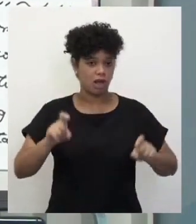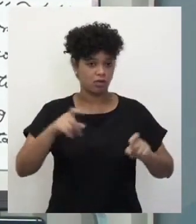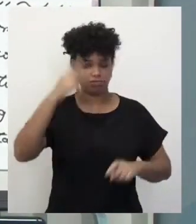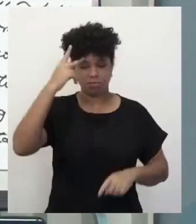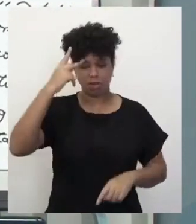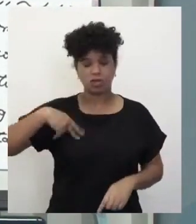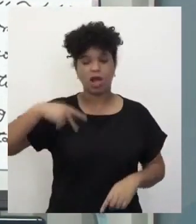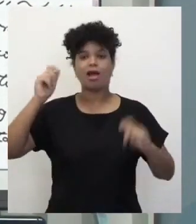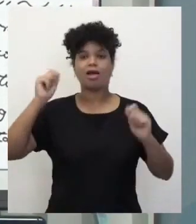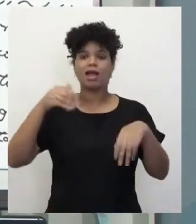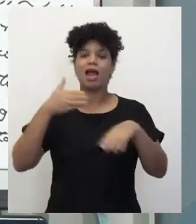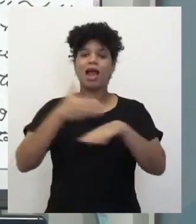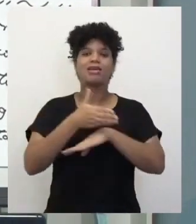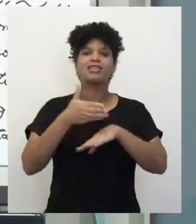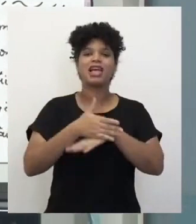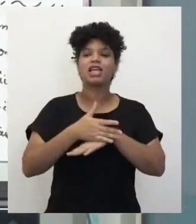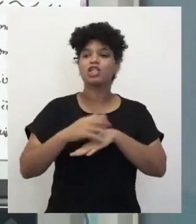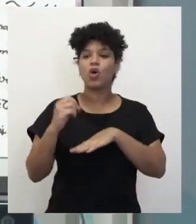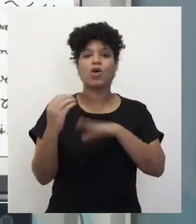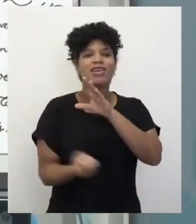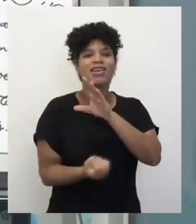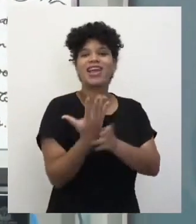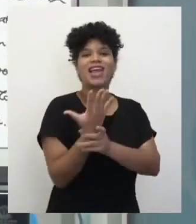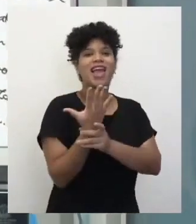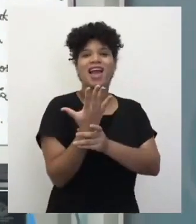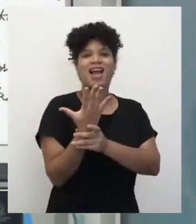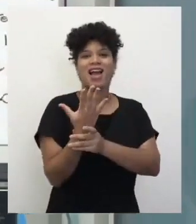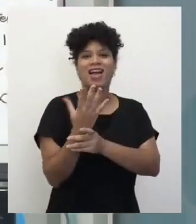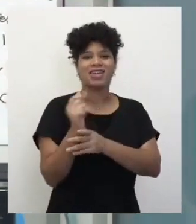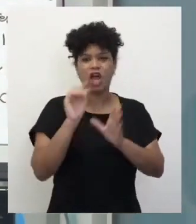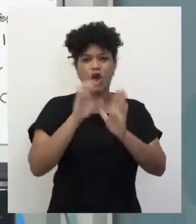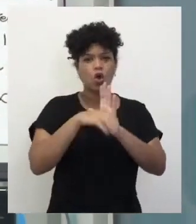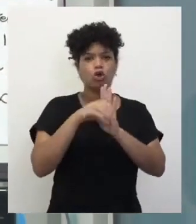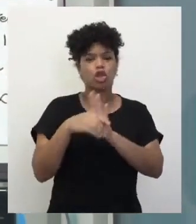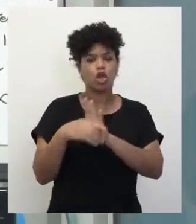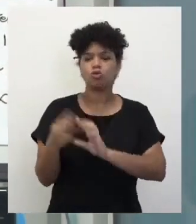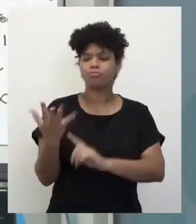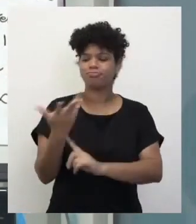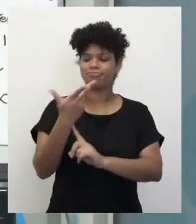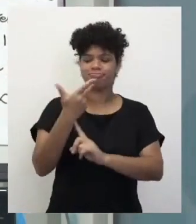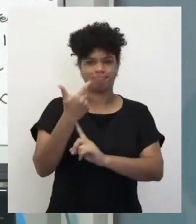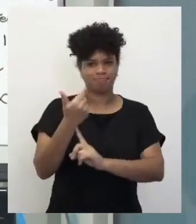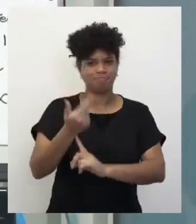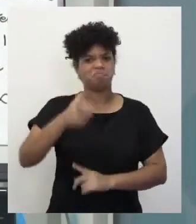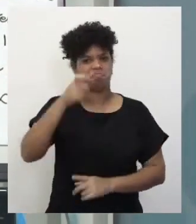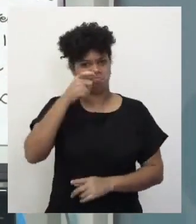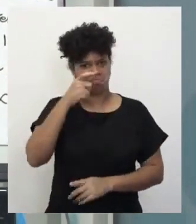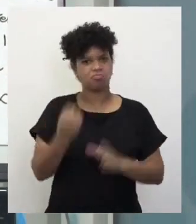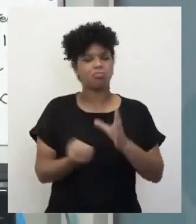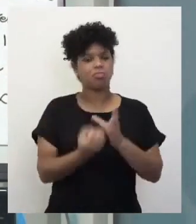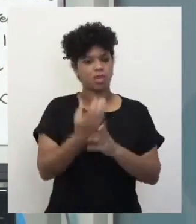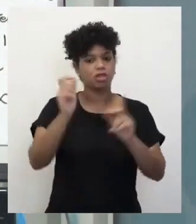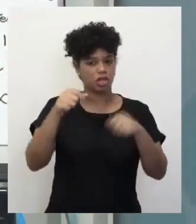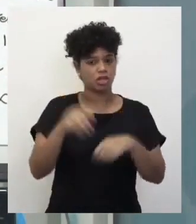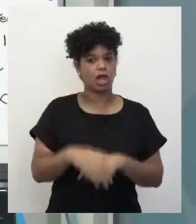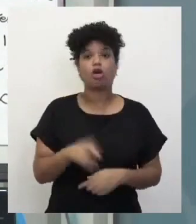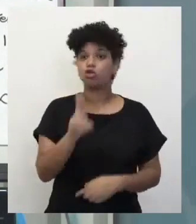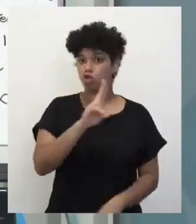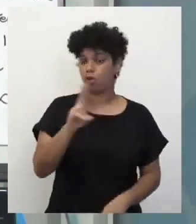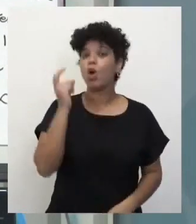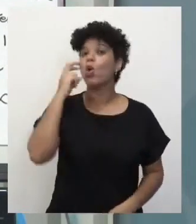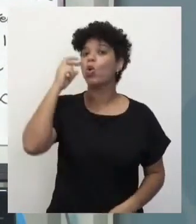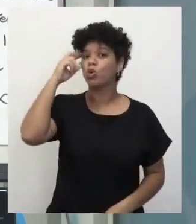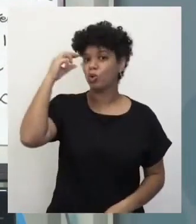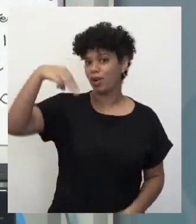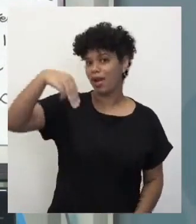para acessar e criar conteúdos artísticos, né? Bem interessantes e muito criativos até, aí utilizando-se de